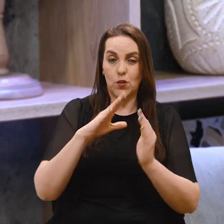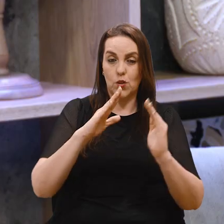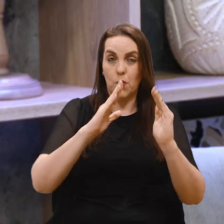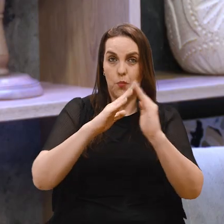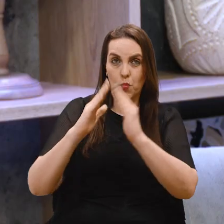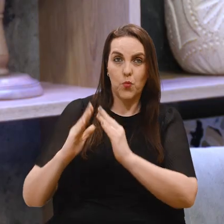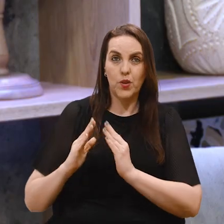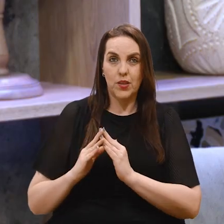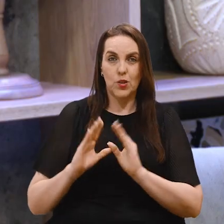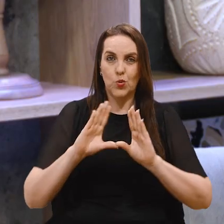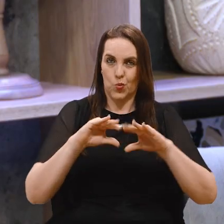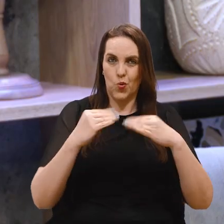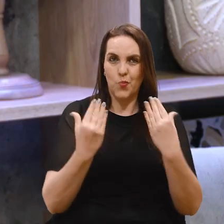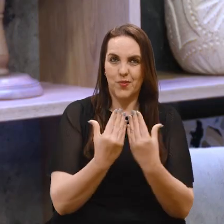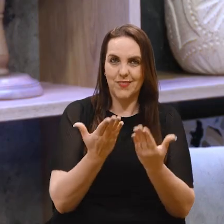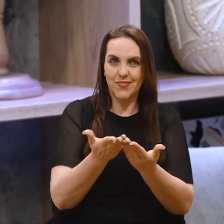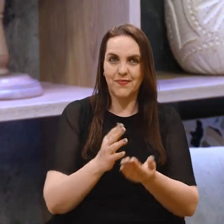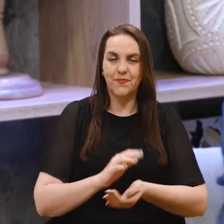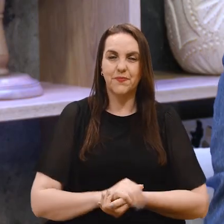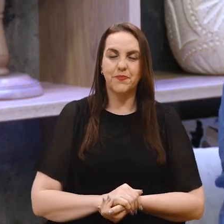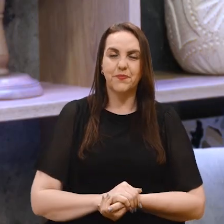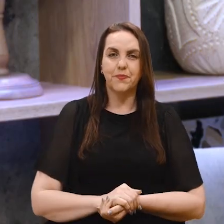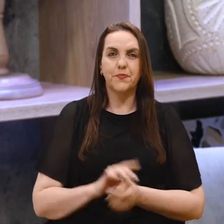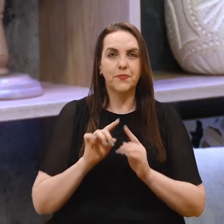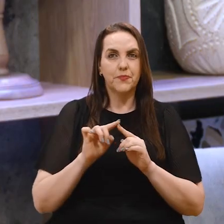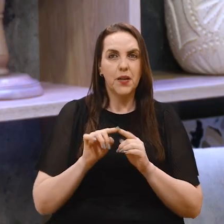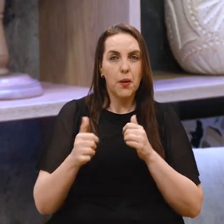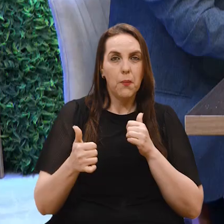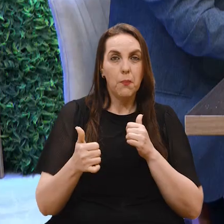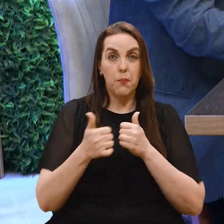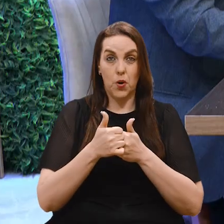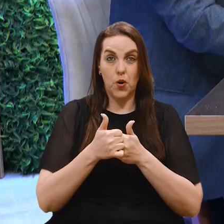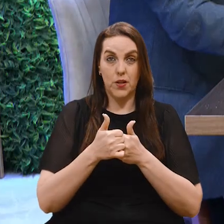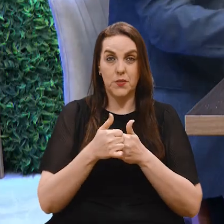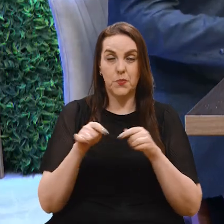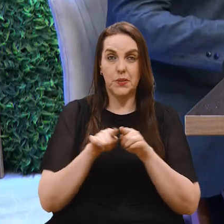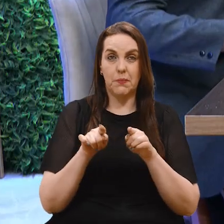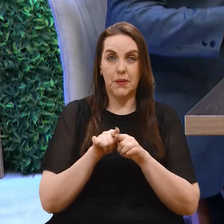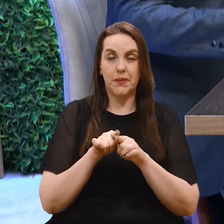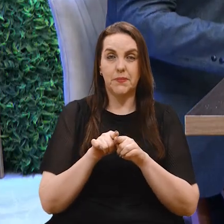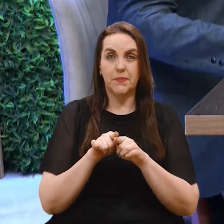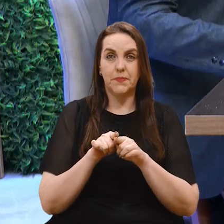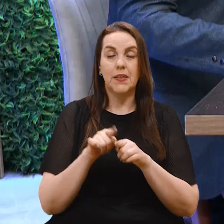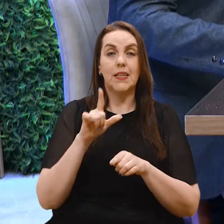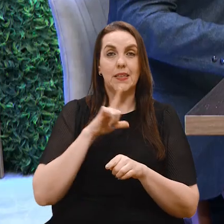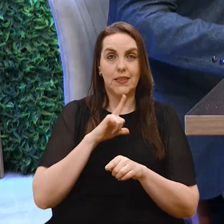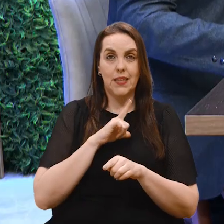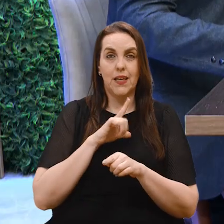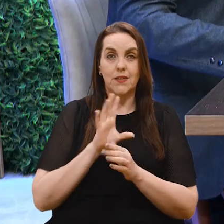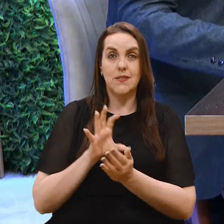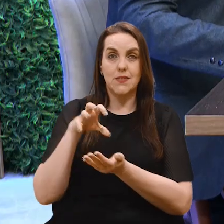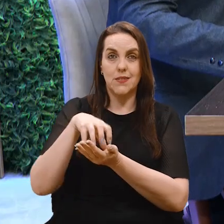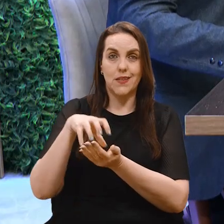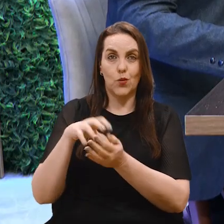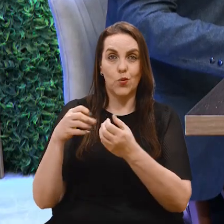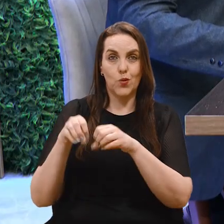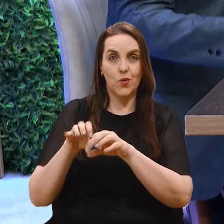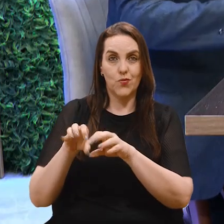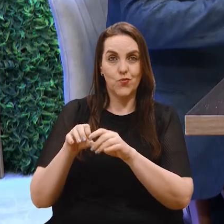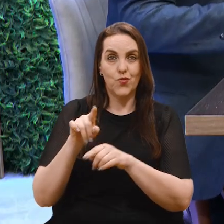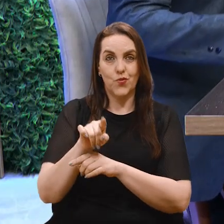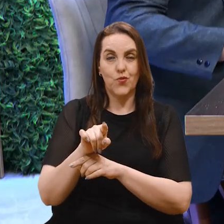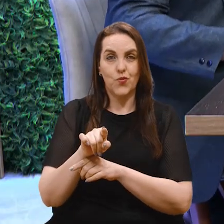o centro comunitário. Mas próximo ali ao centro comunitário tem um centro educativo que a gente mostrou imagens que